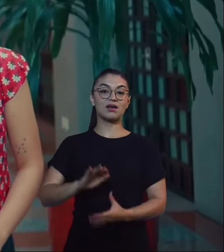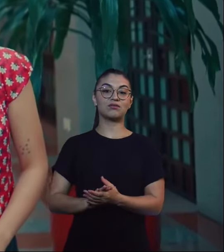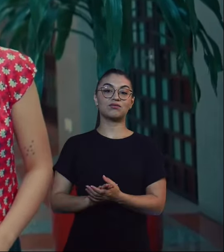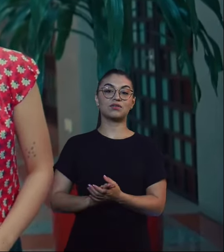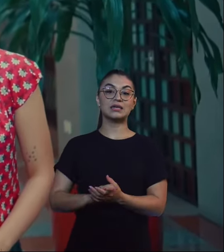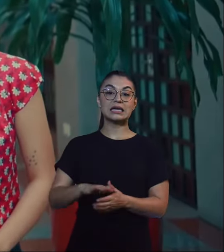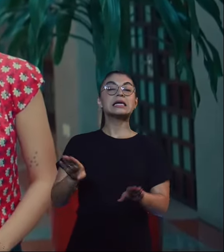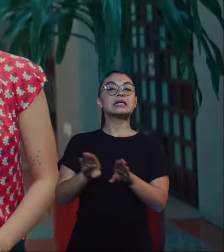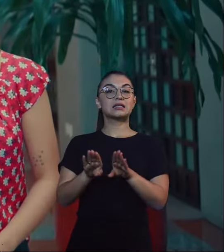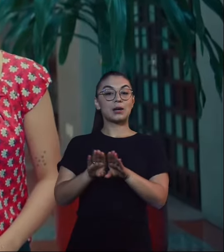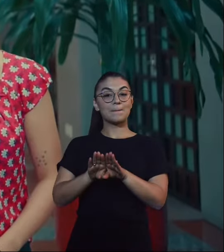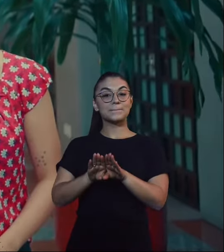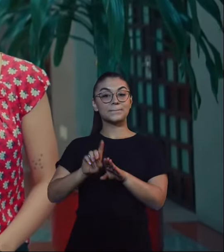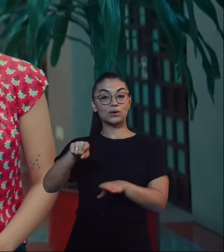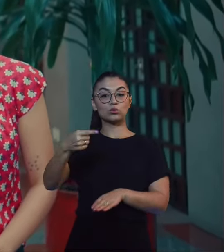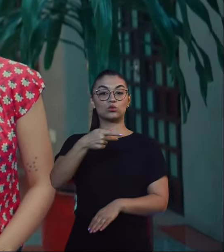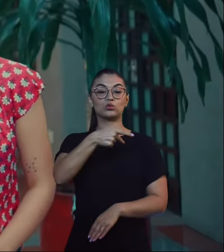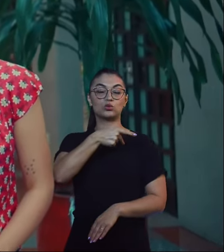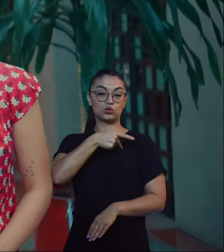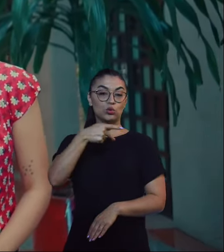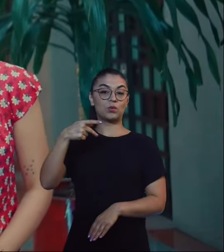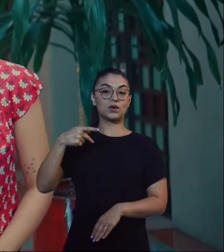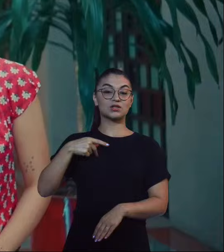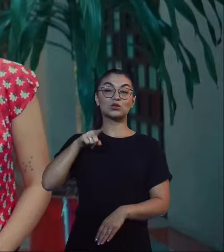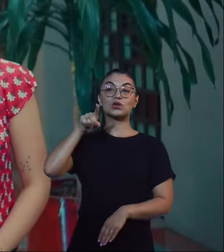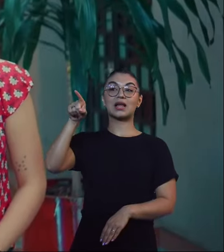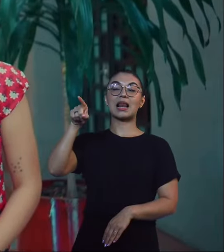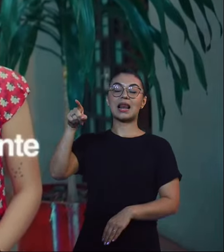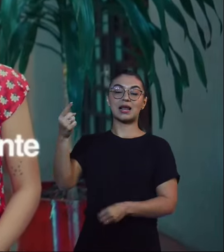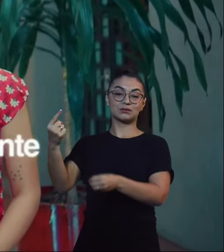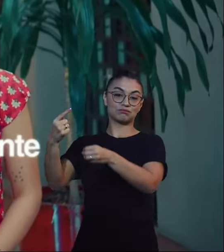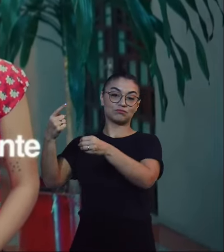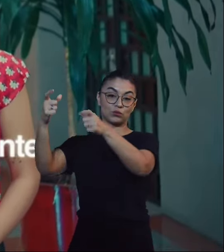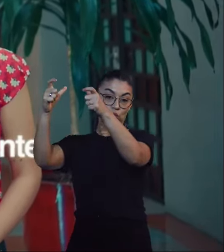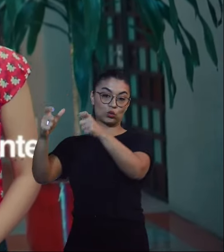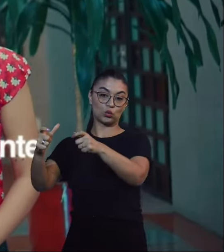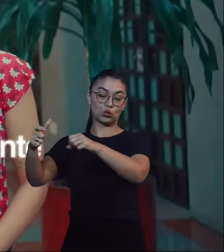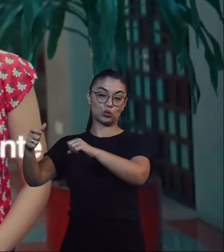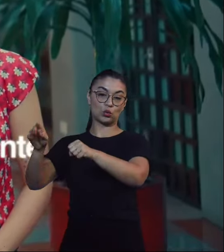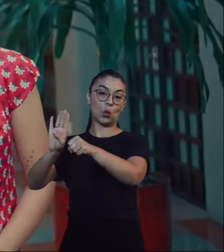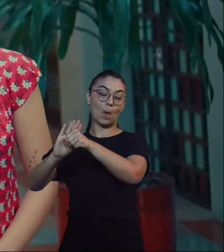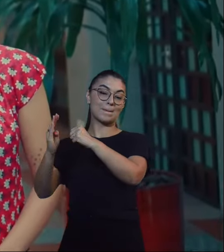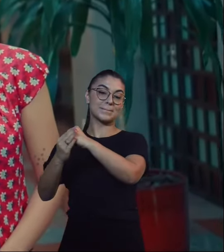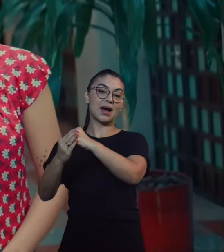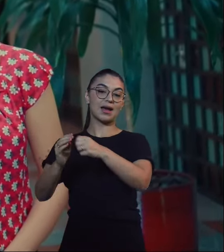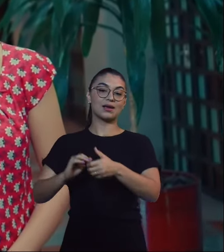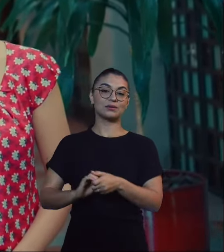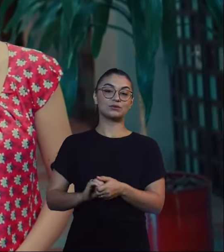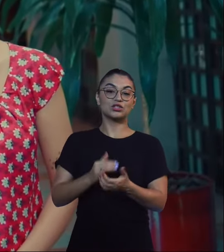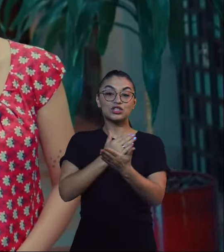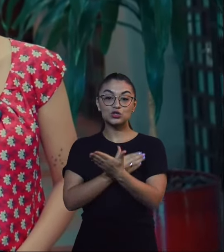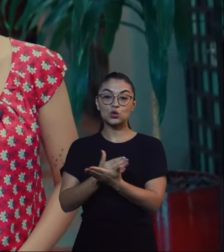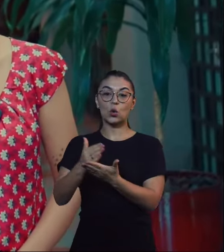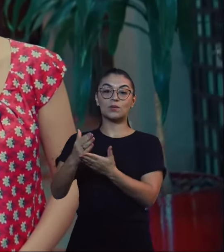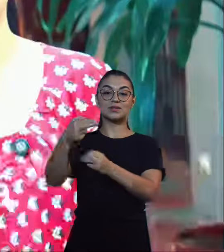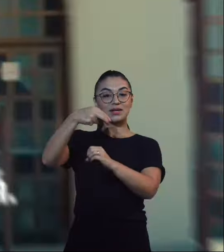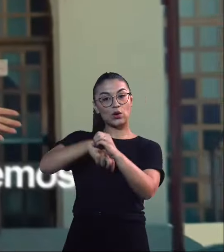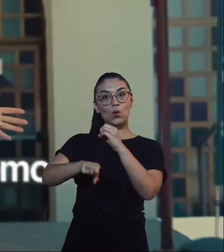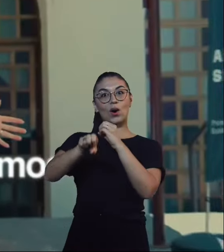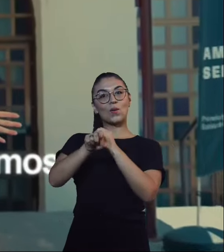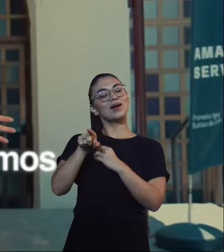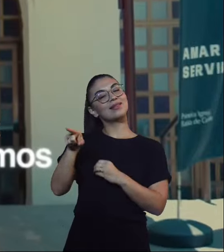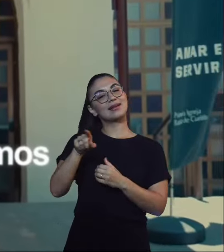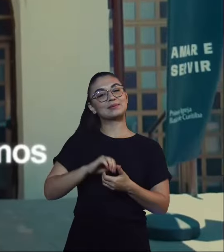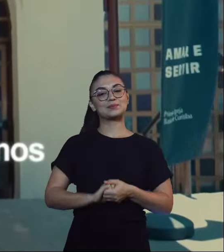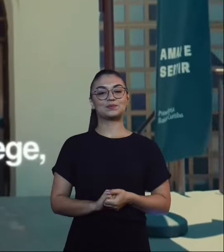E o pastor Vaguinho, que assumiu nosso campus lá no Boqueirão, onde inclusive também a gente começou com a One lá. Nesse